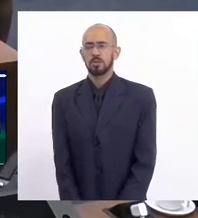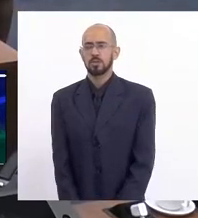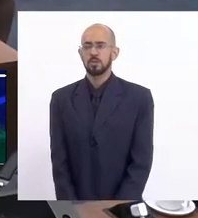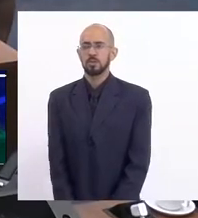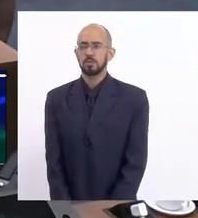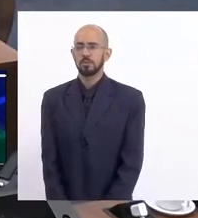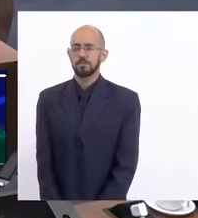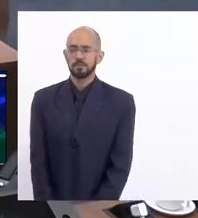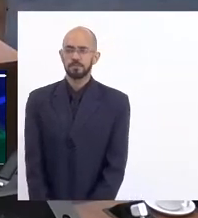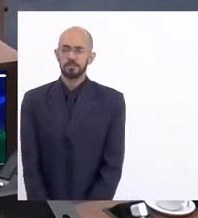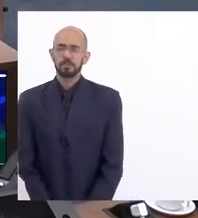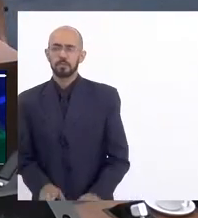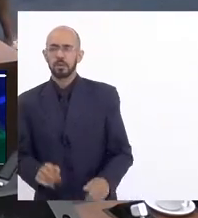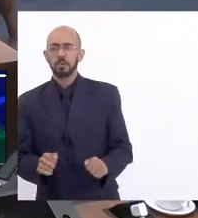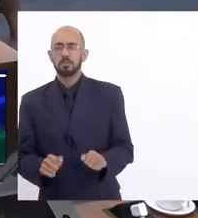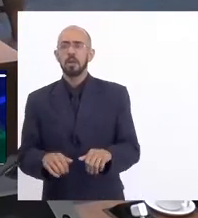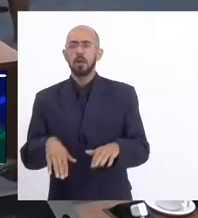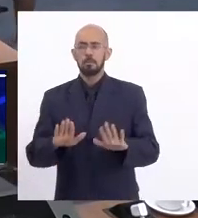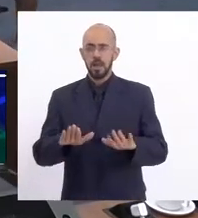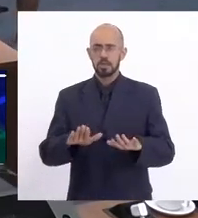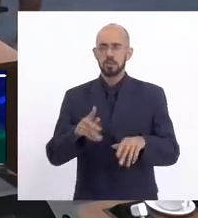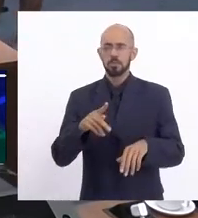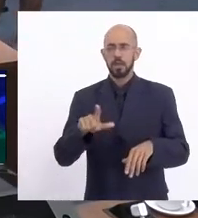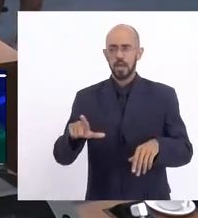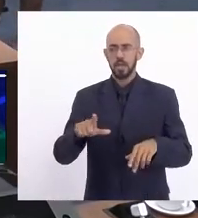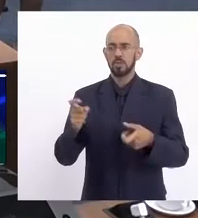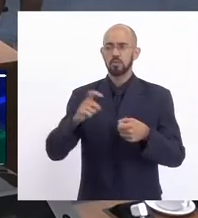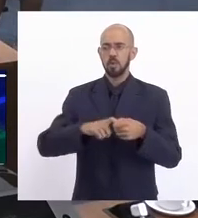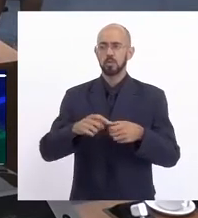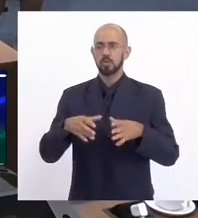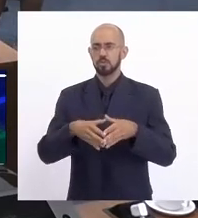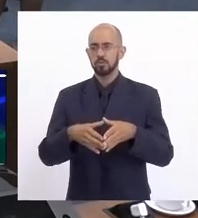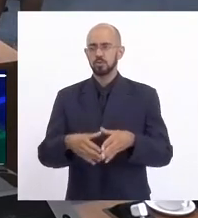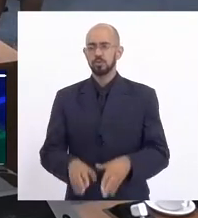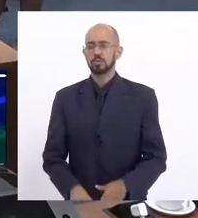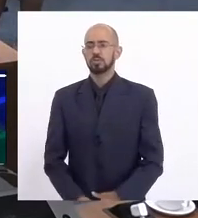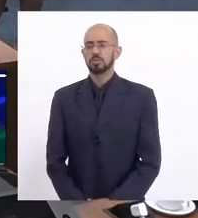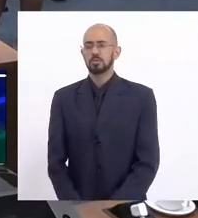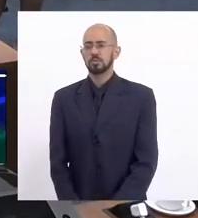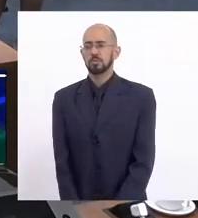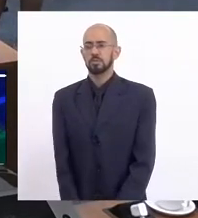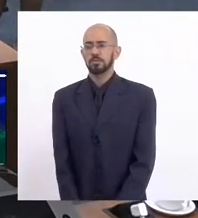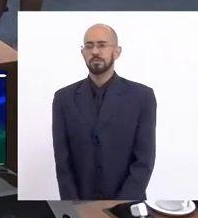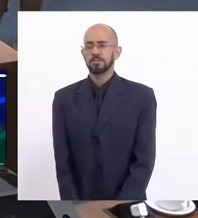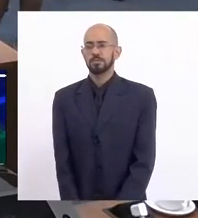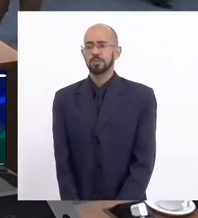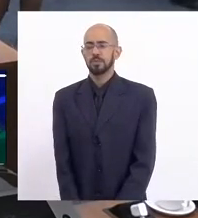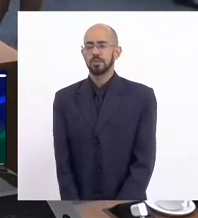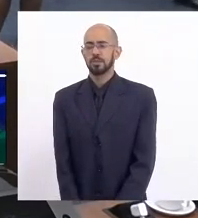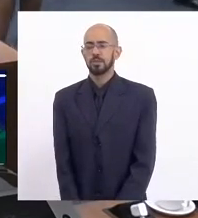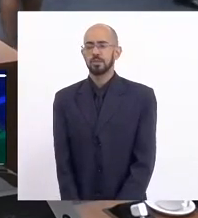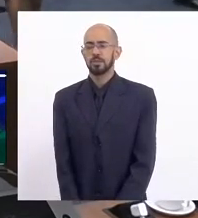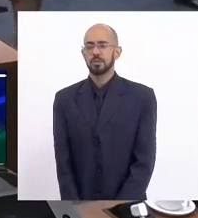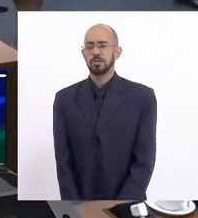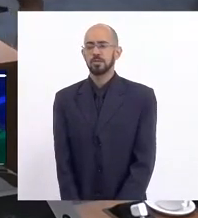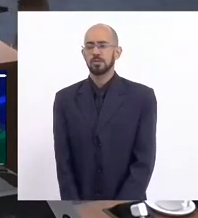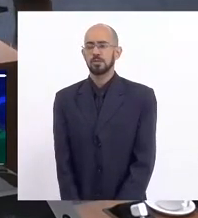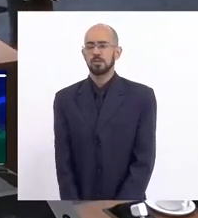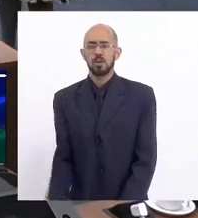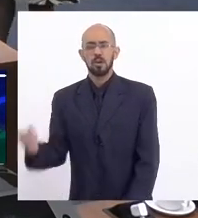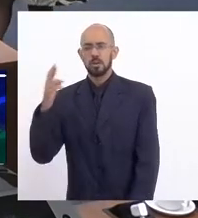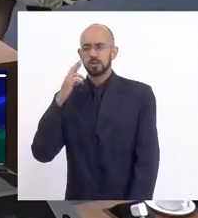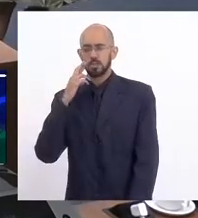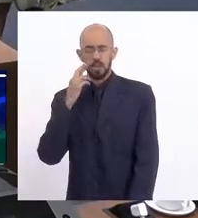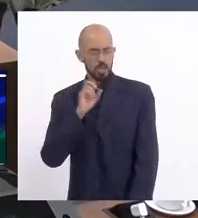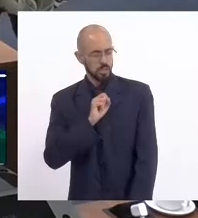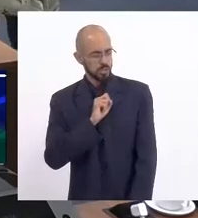De qualquer forma, o projeto retorna às comissões. Pois não, deputado Rosenberg